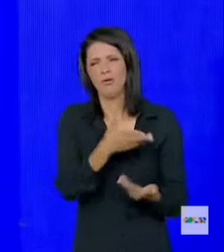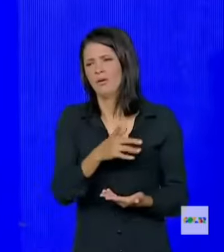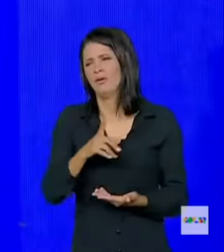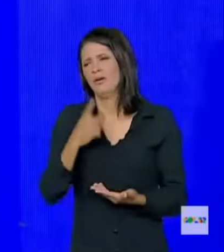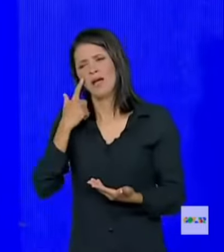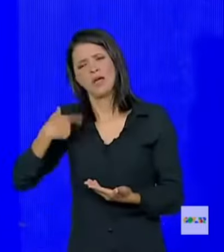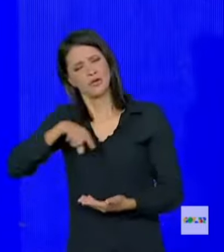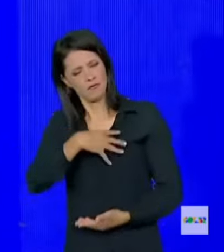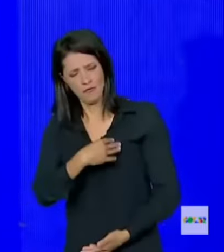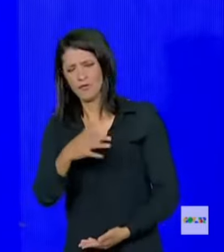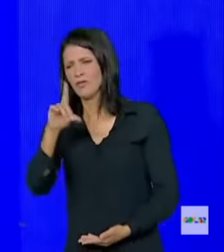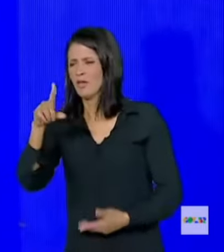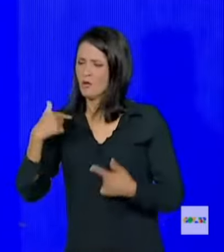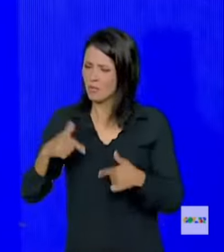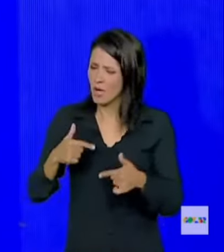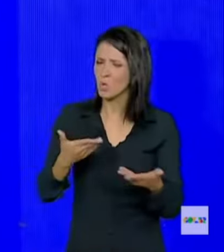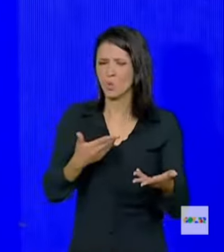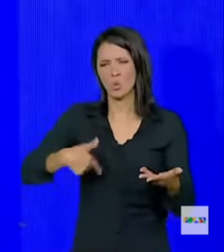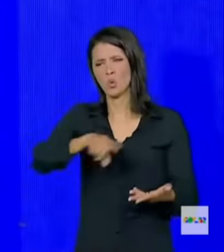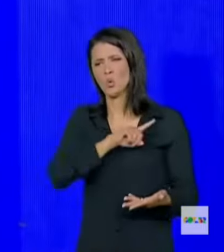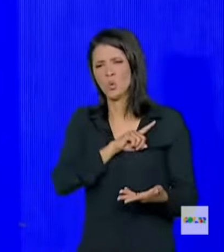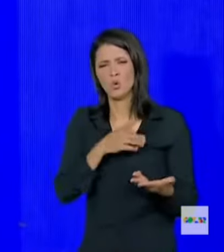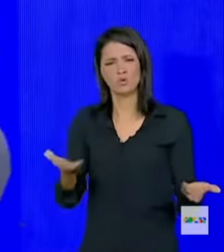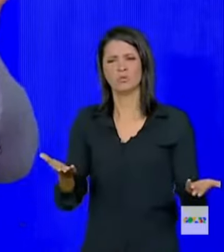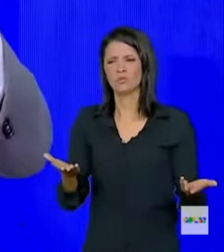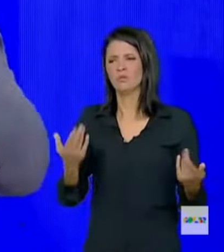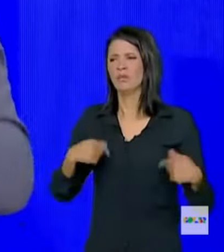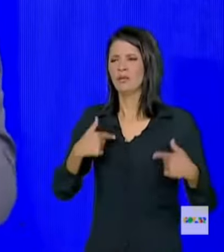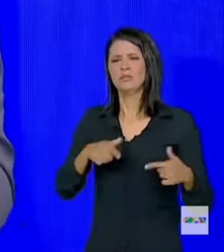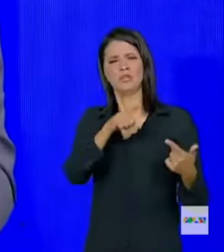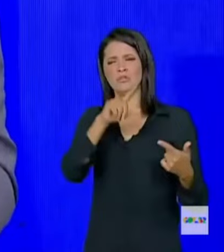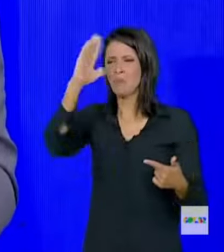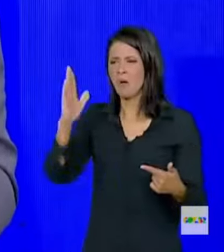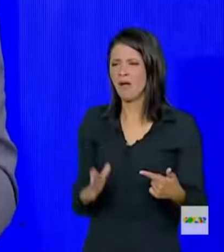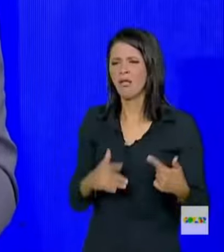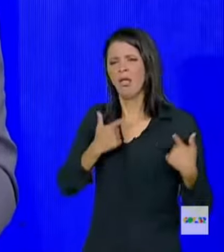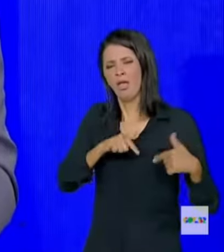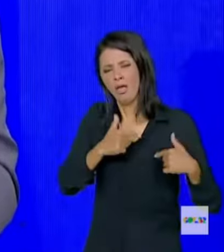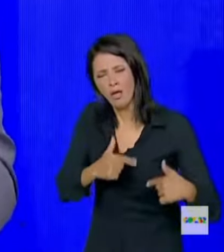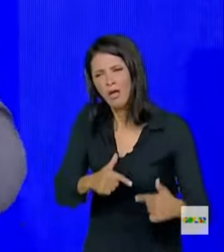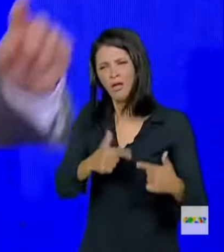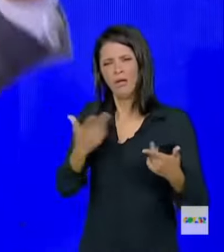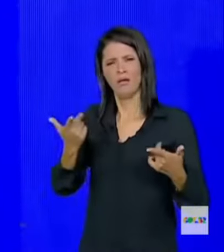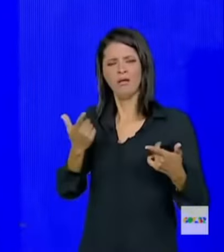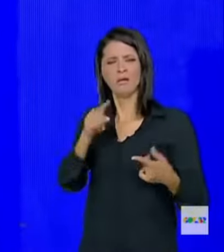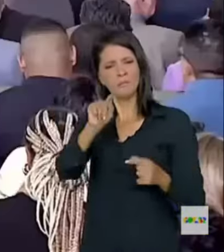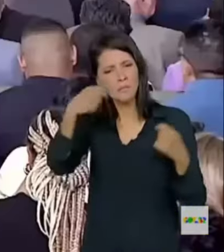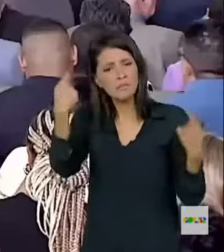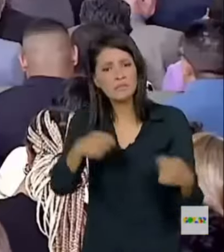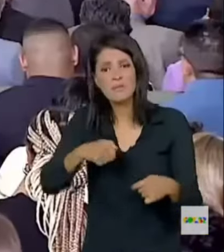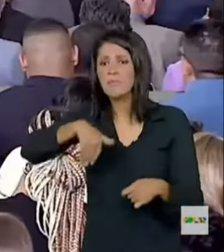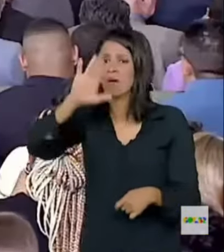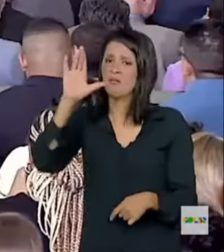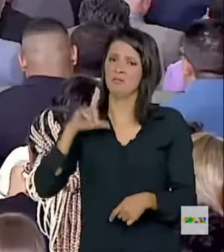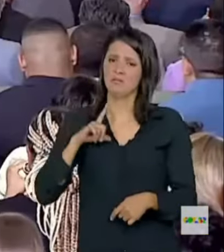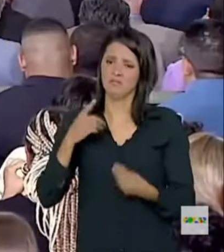somos filhos de Deus, nós somos trabalhadores, nós estamos carregando esse país nas costas. E nós precisamos de uma coisa a